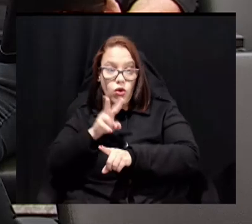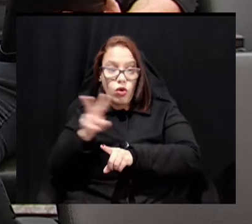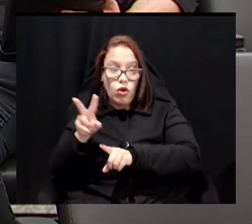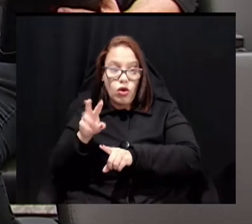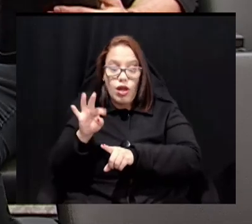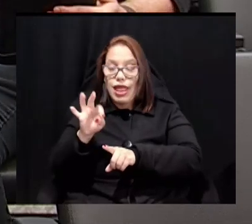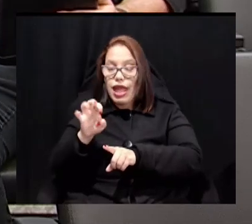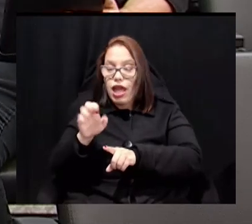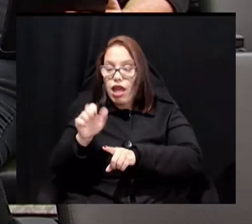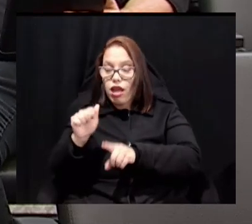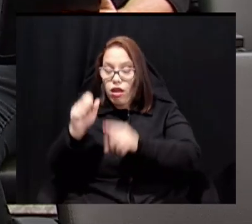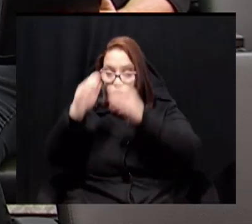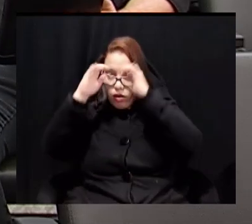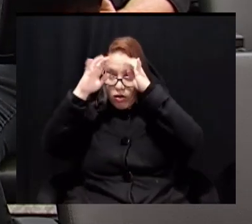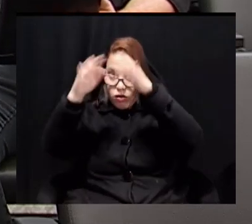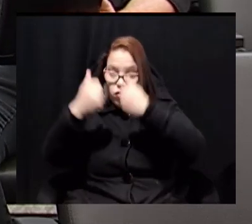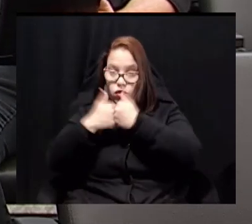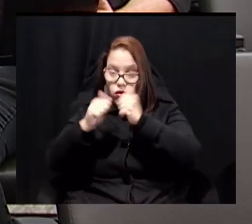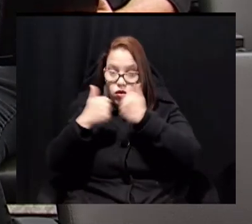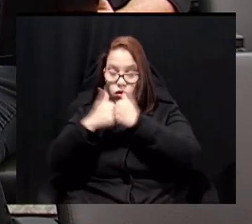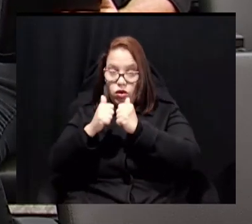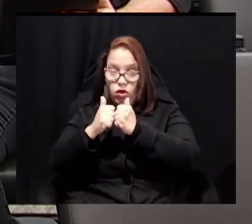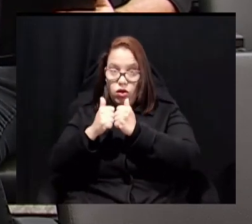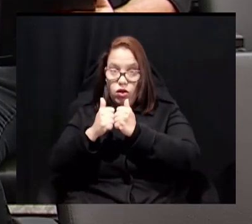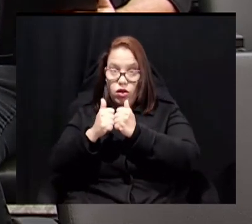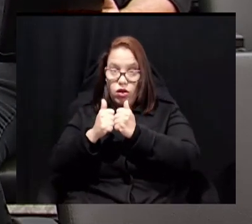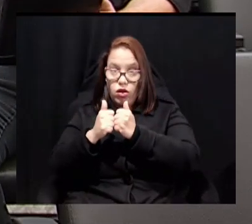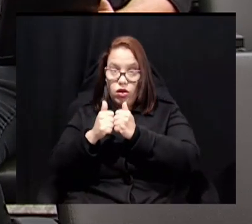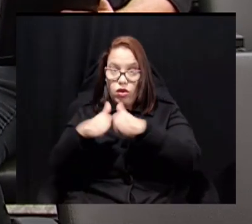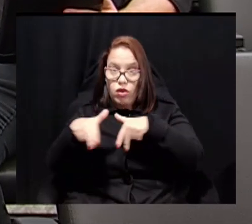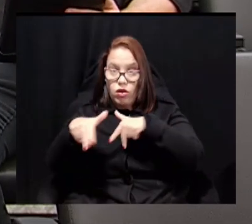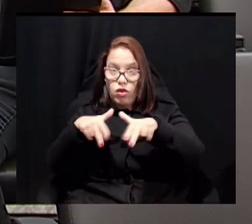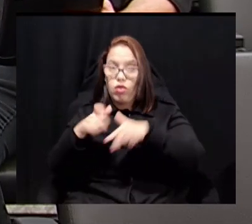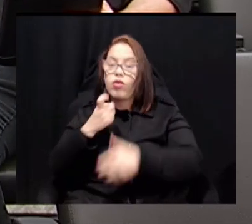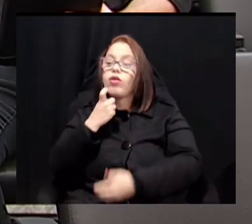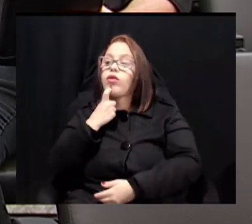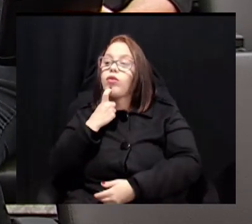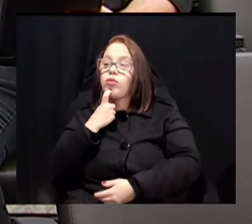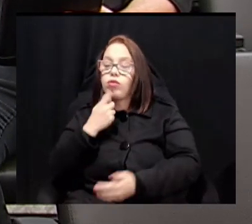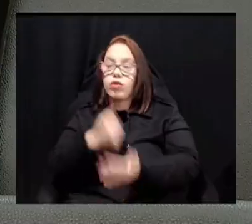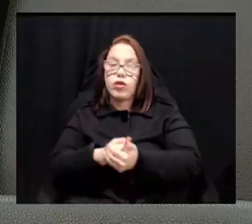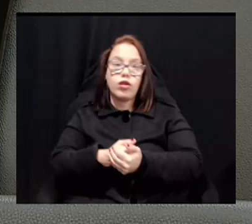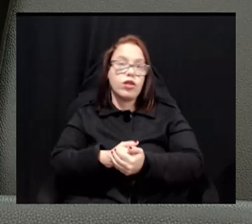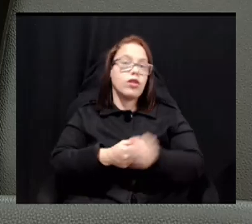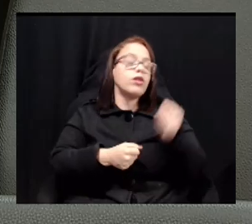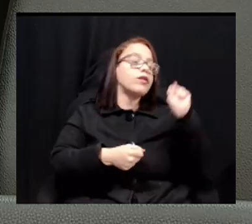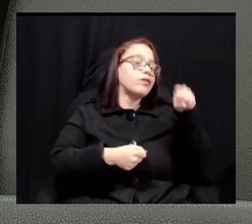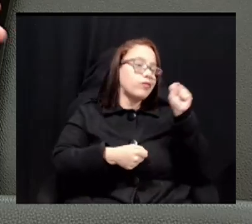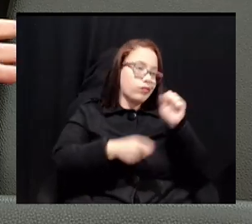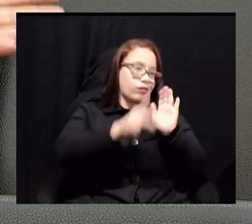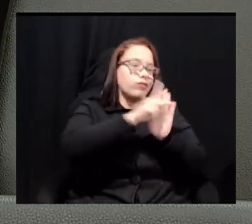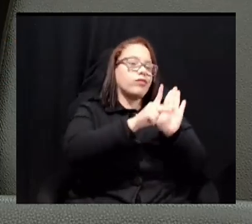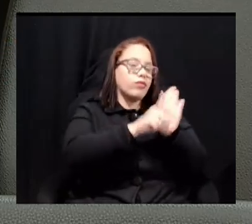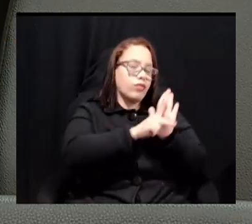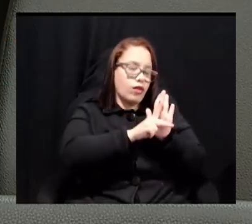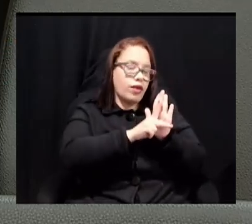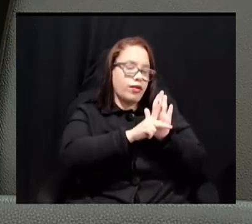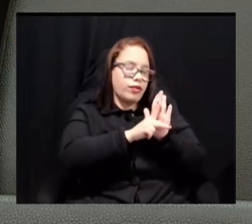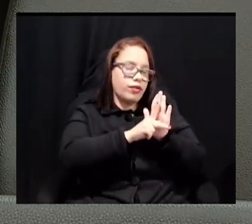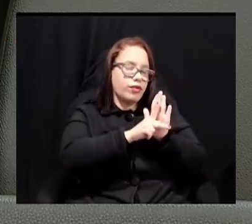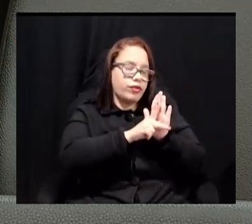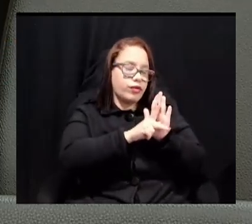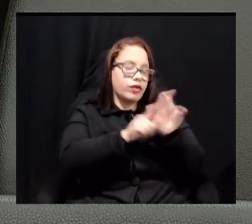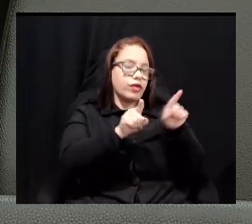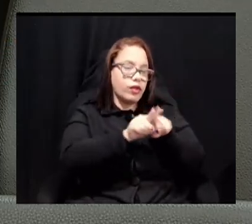nos veículos de transporte coletivo de passageiros na cidade de Campinas. Esse também é outro projeto que nasce também com